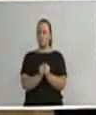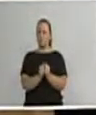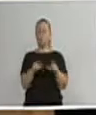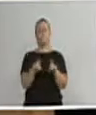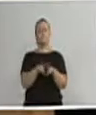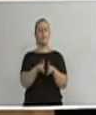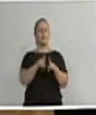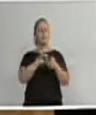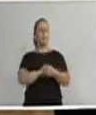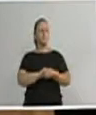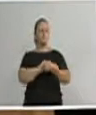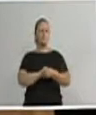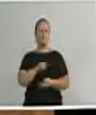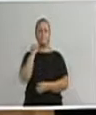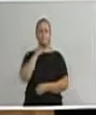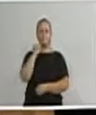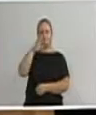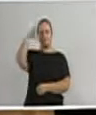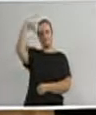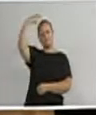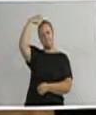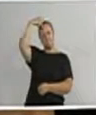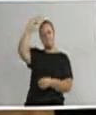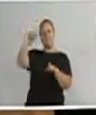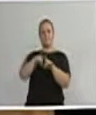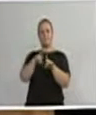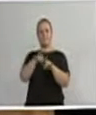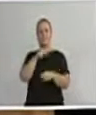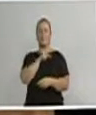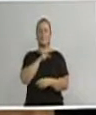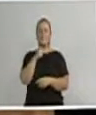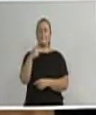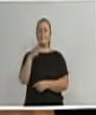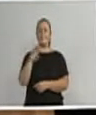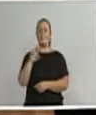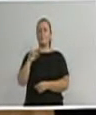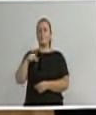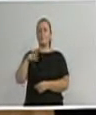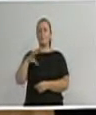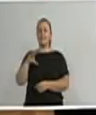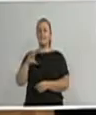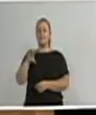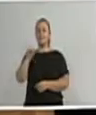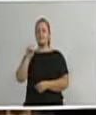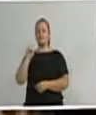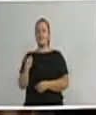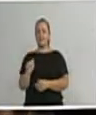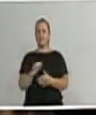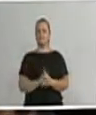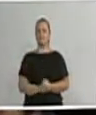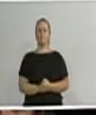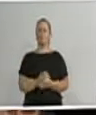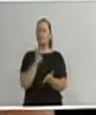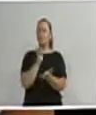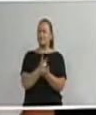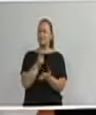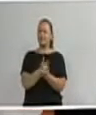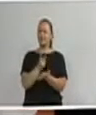princesas, que com sua habilidade e todos os finais de semana se doam para